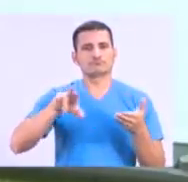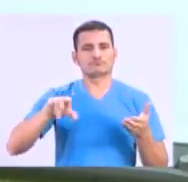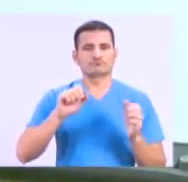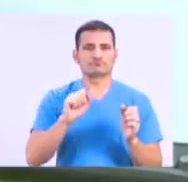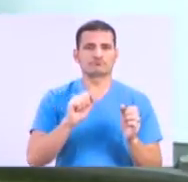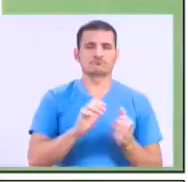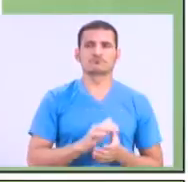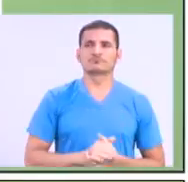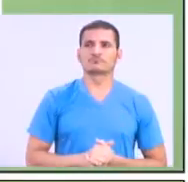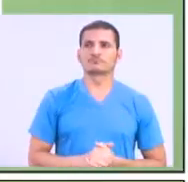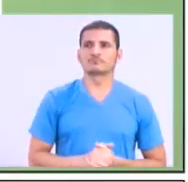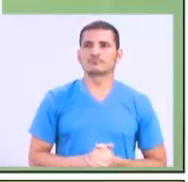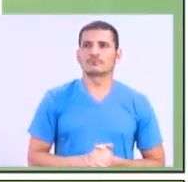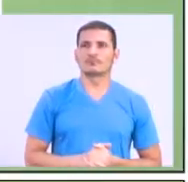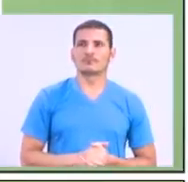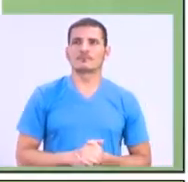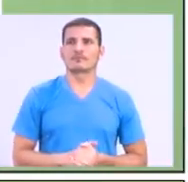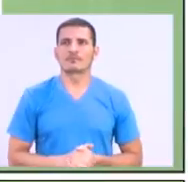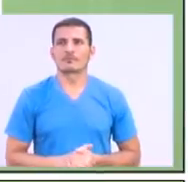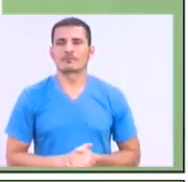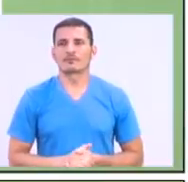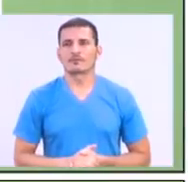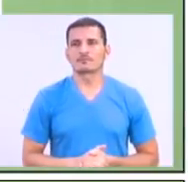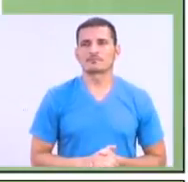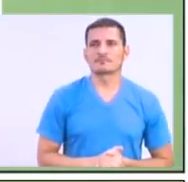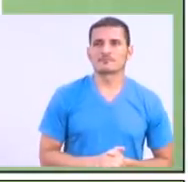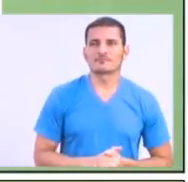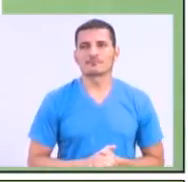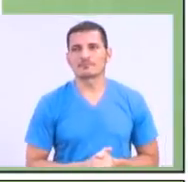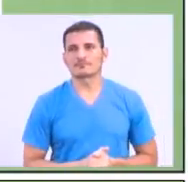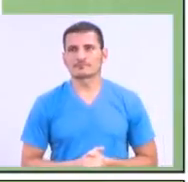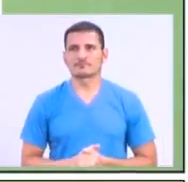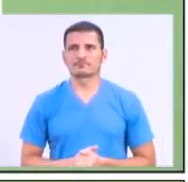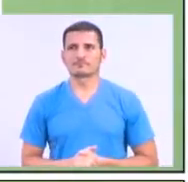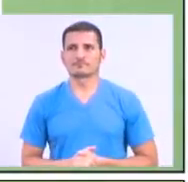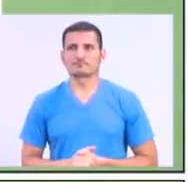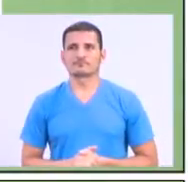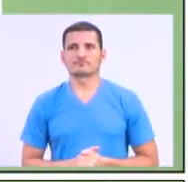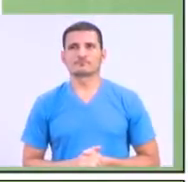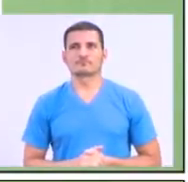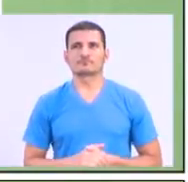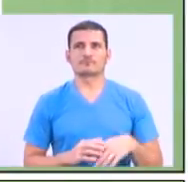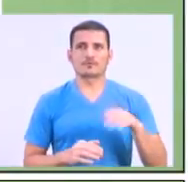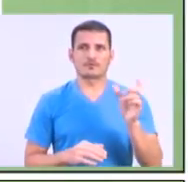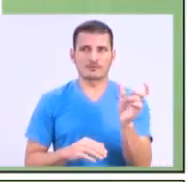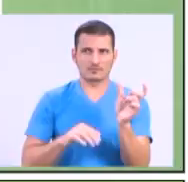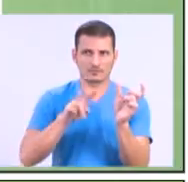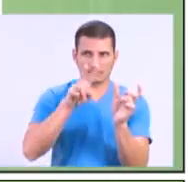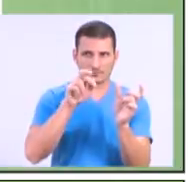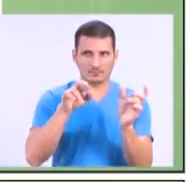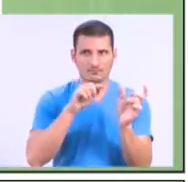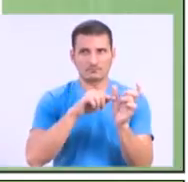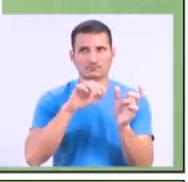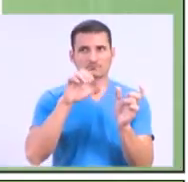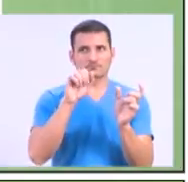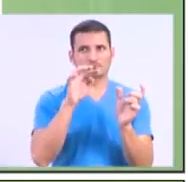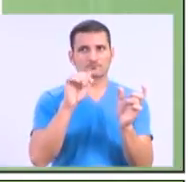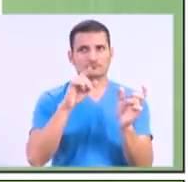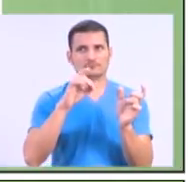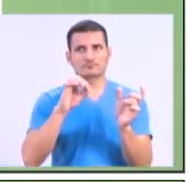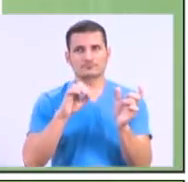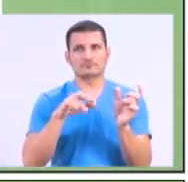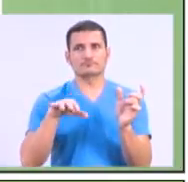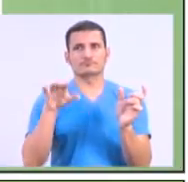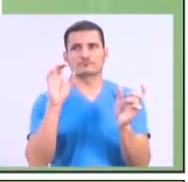variável. Nós temos aqui uma variável chamada estado, em que na posição 0 nós armazenamos